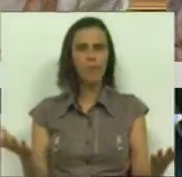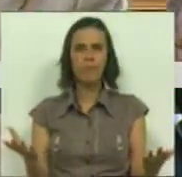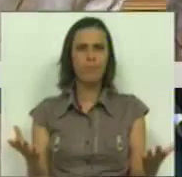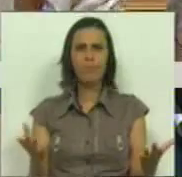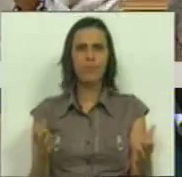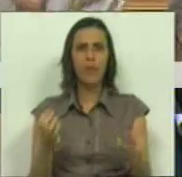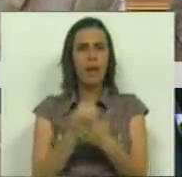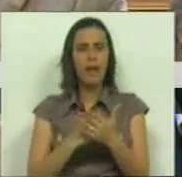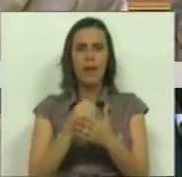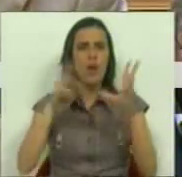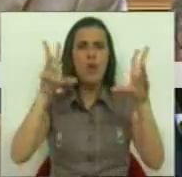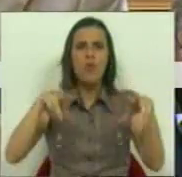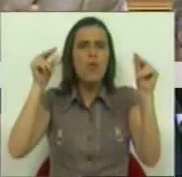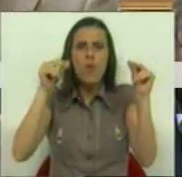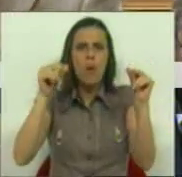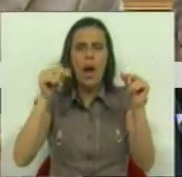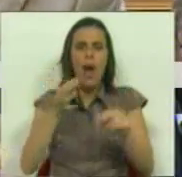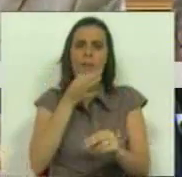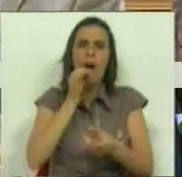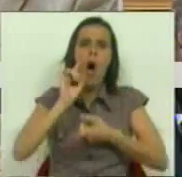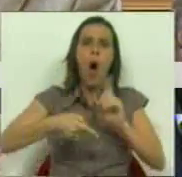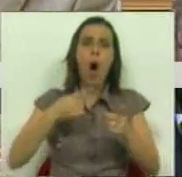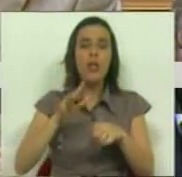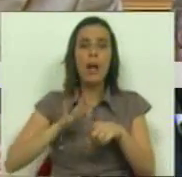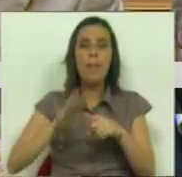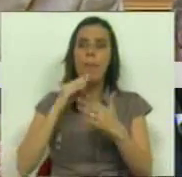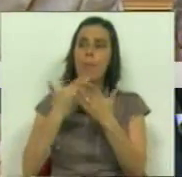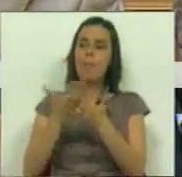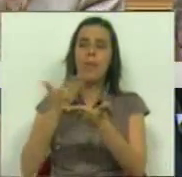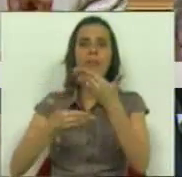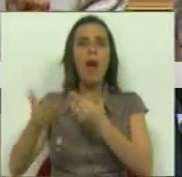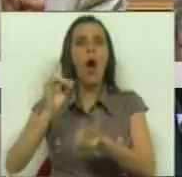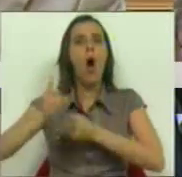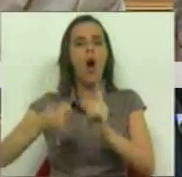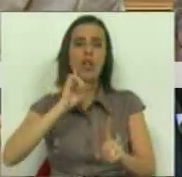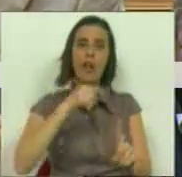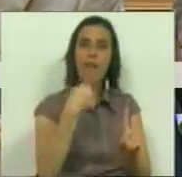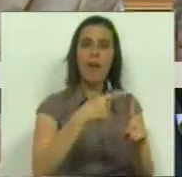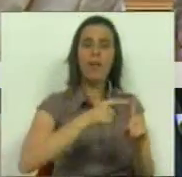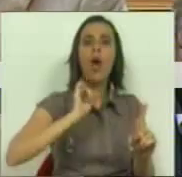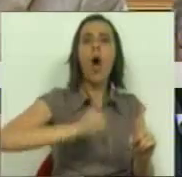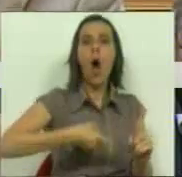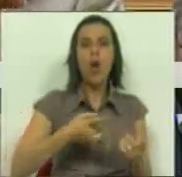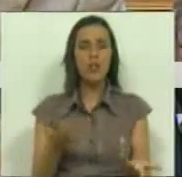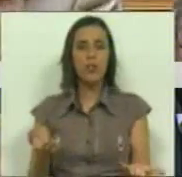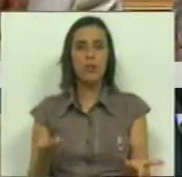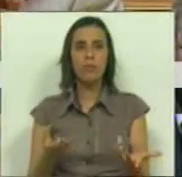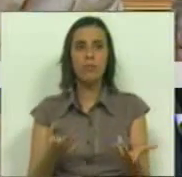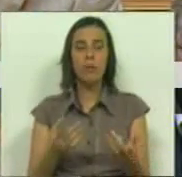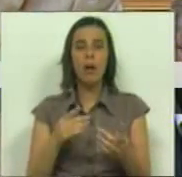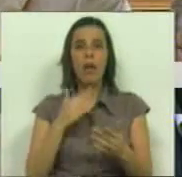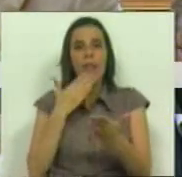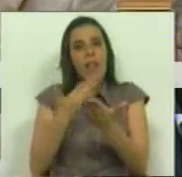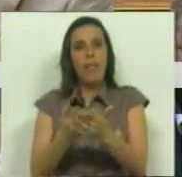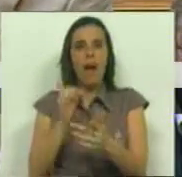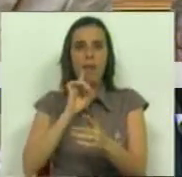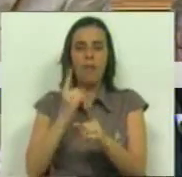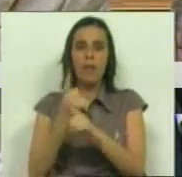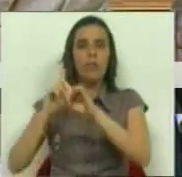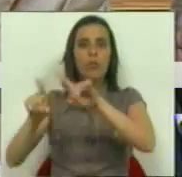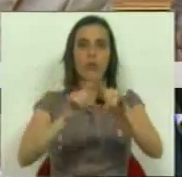não toca nunca naquilo que são privilégios, naquilo que são vantagens e naquilo que são mordomias,